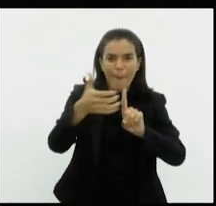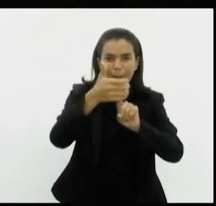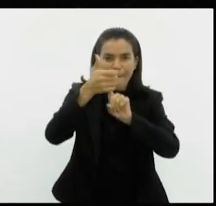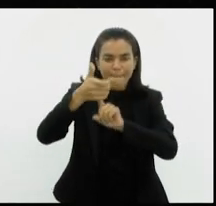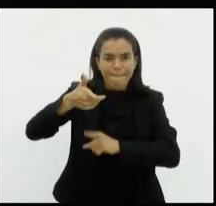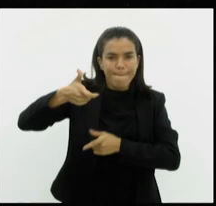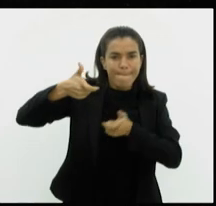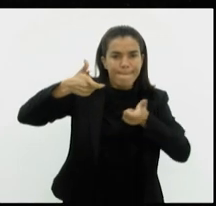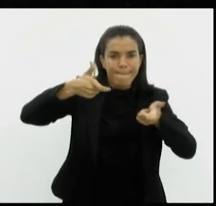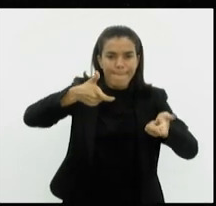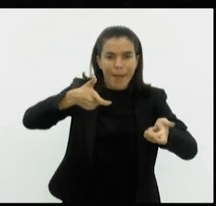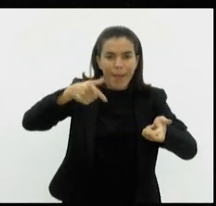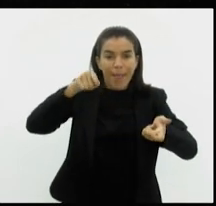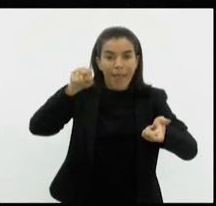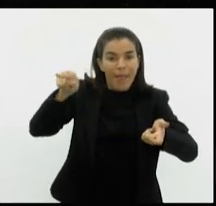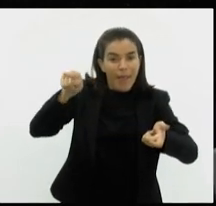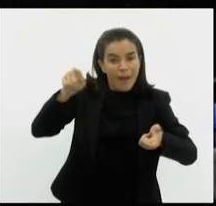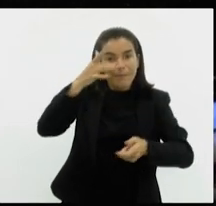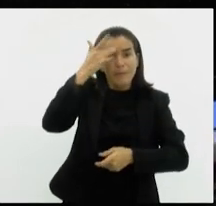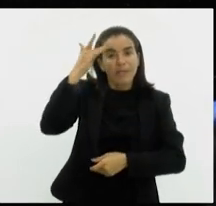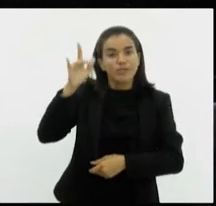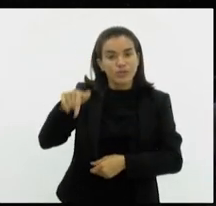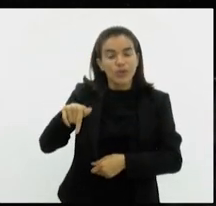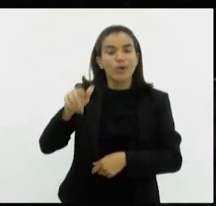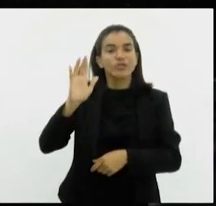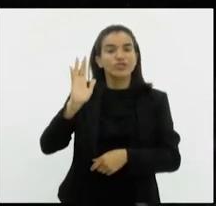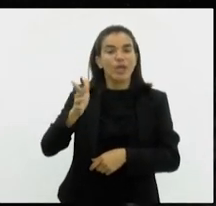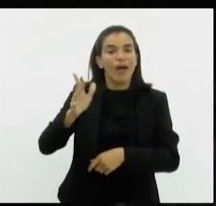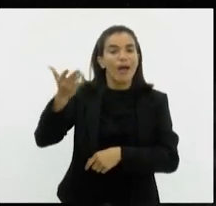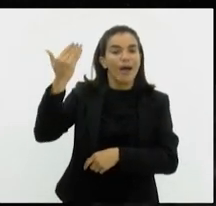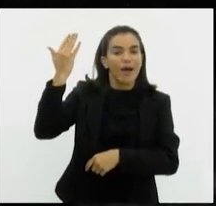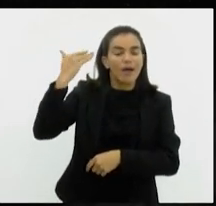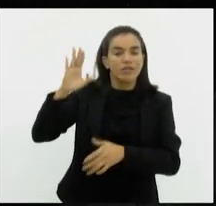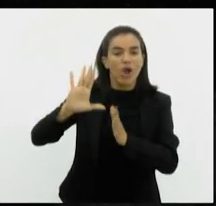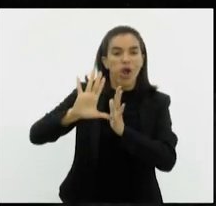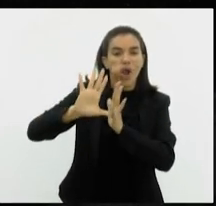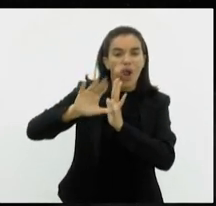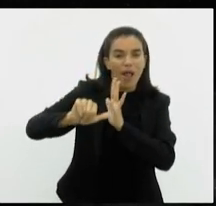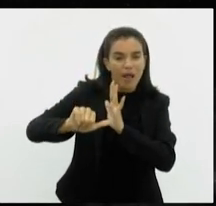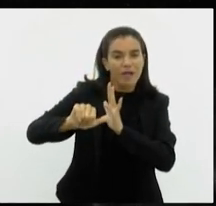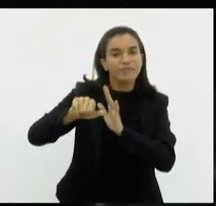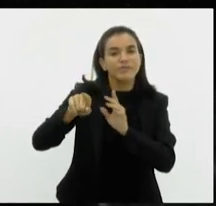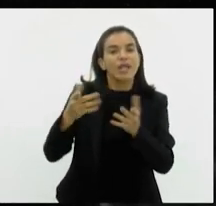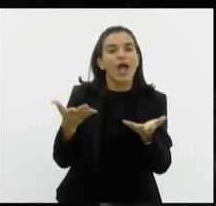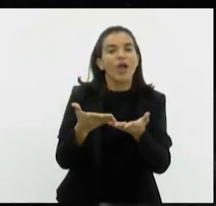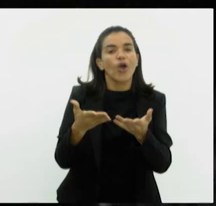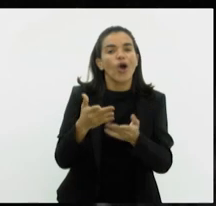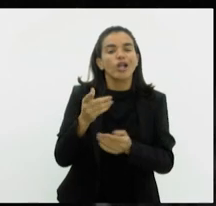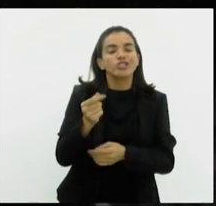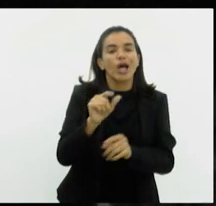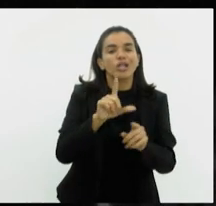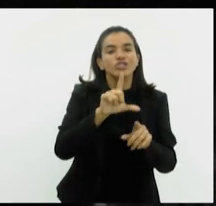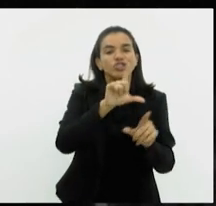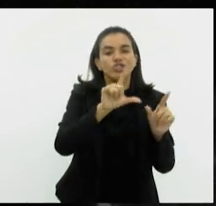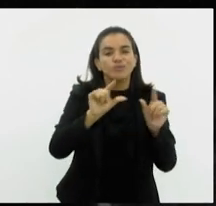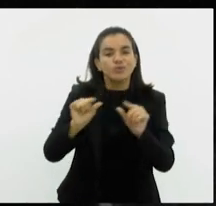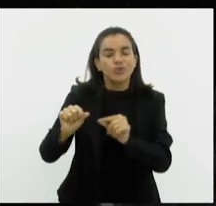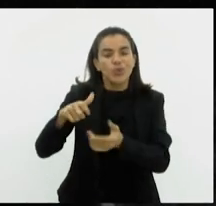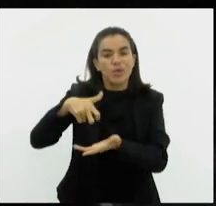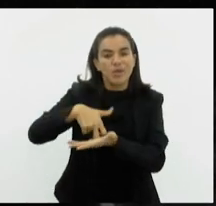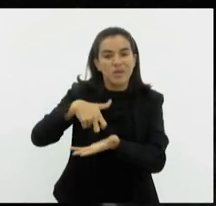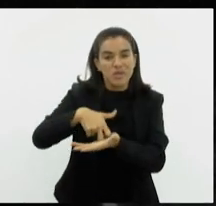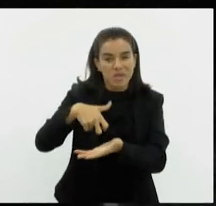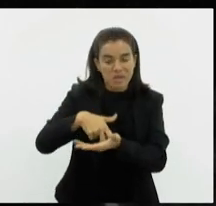pela polícia era alguém que já tinha praticado um roubo que tava em Progressão de pena numa com uma